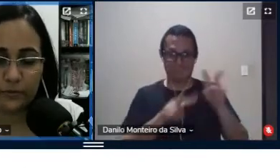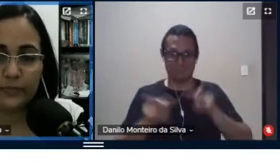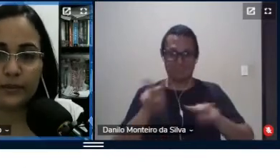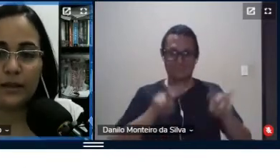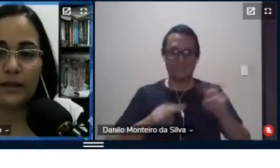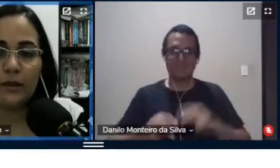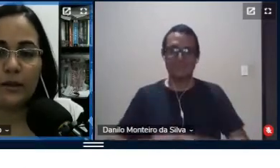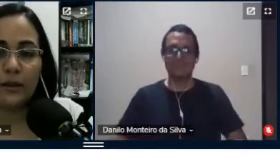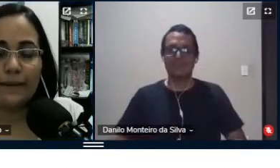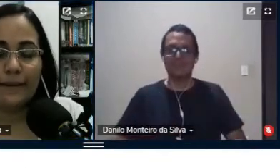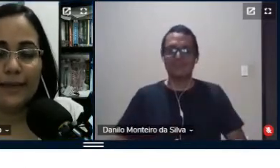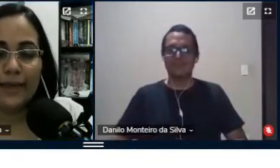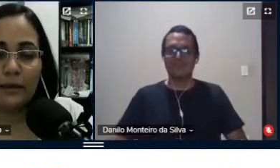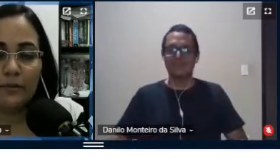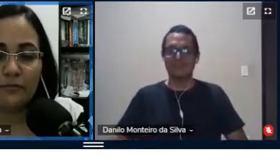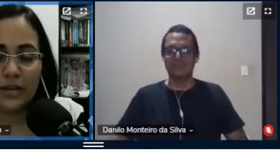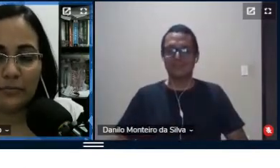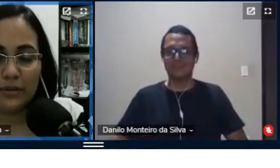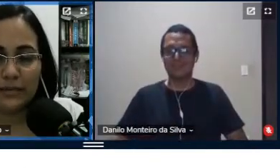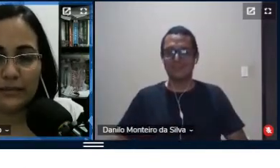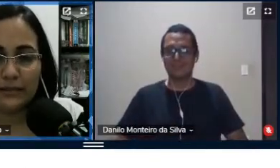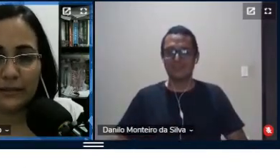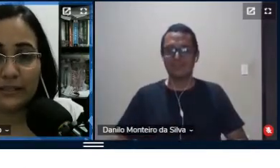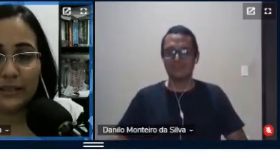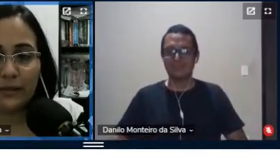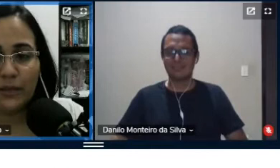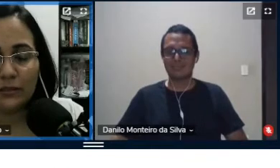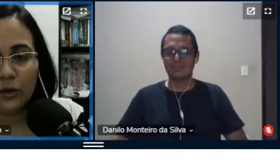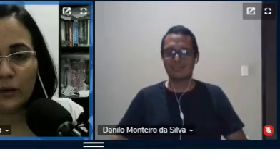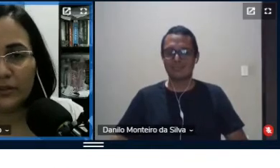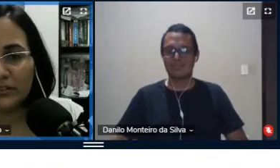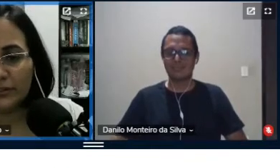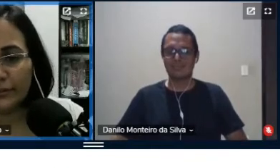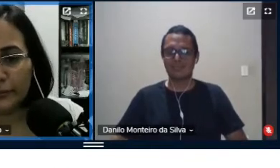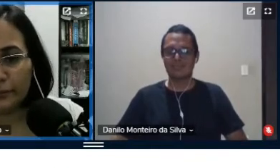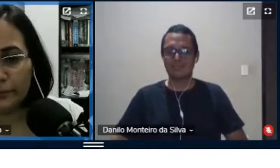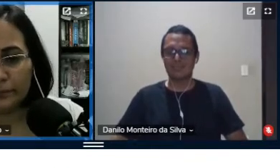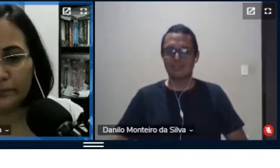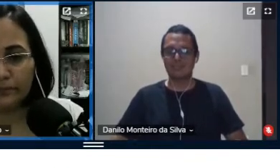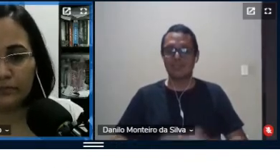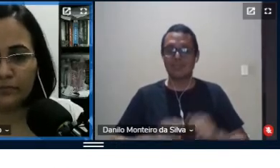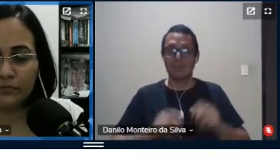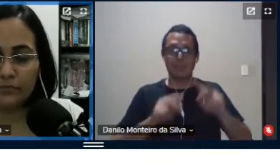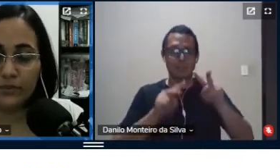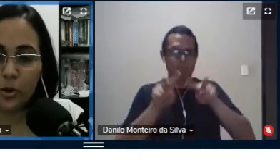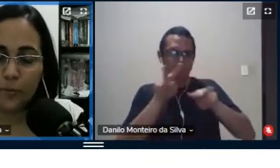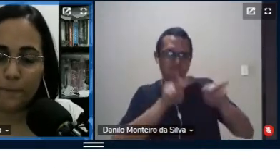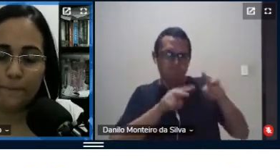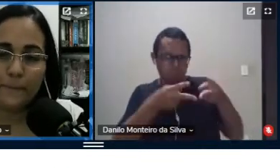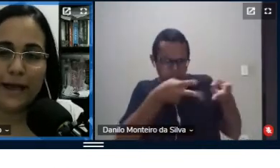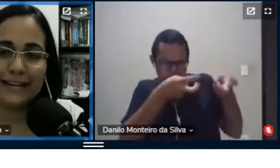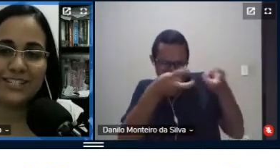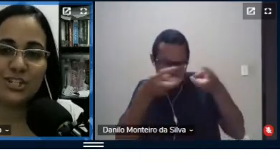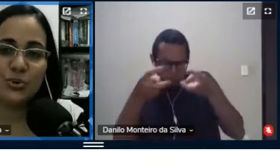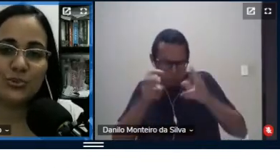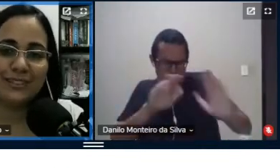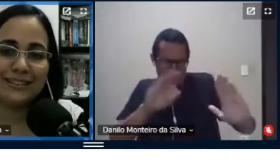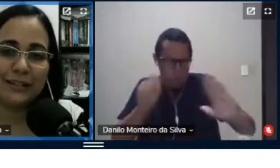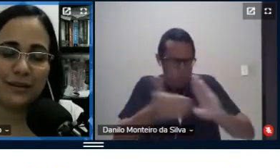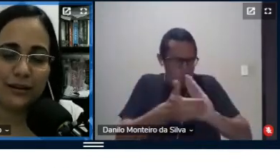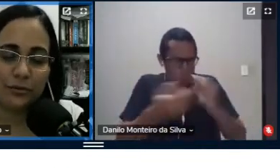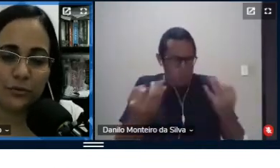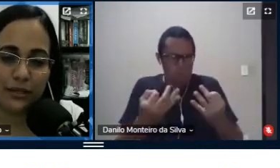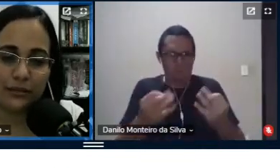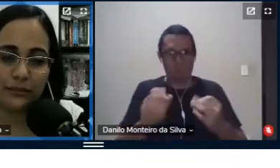Certo? É uma ferramenta que tem menor precisão. Então, para a gente